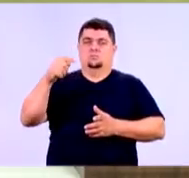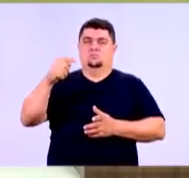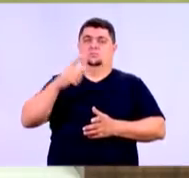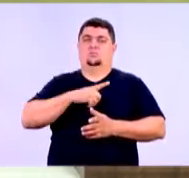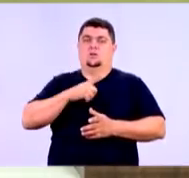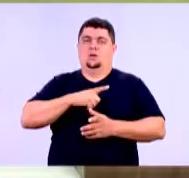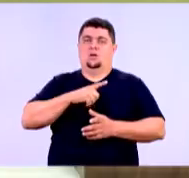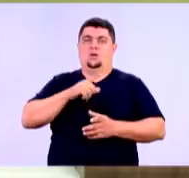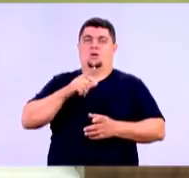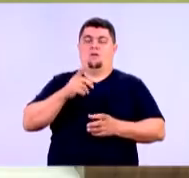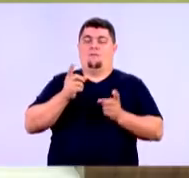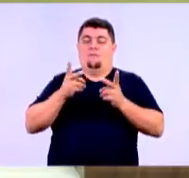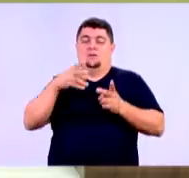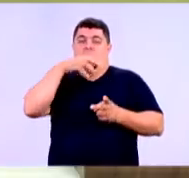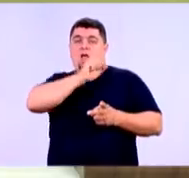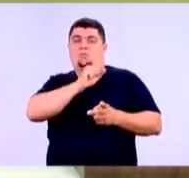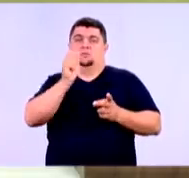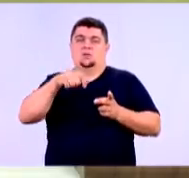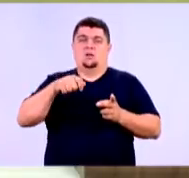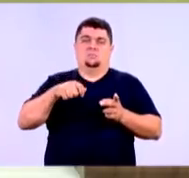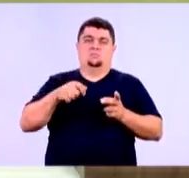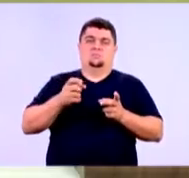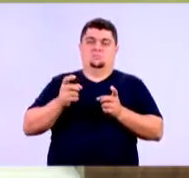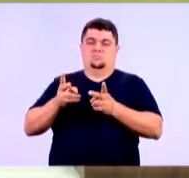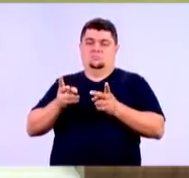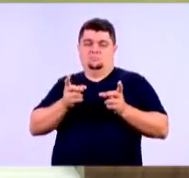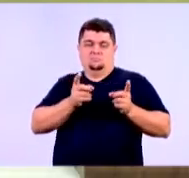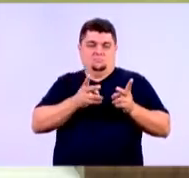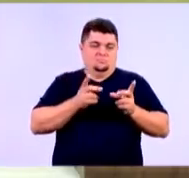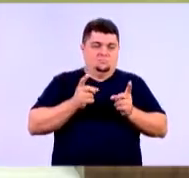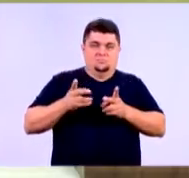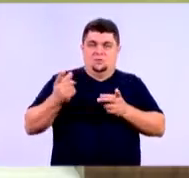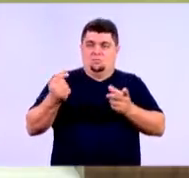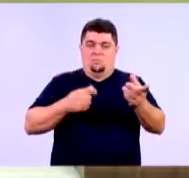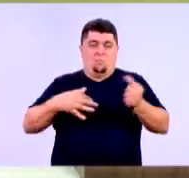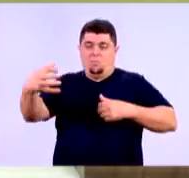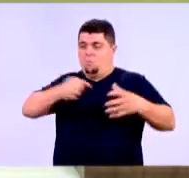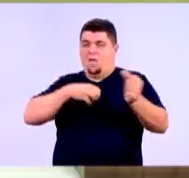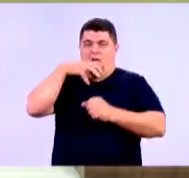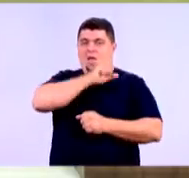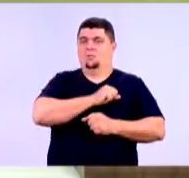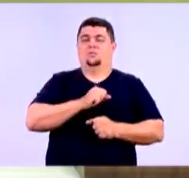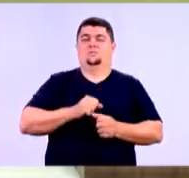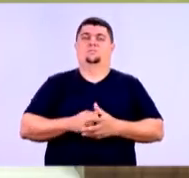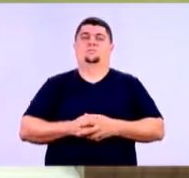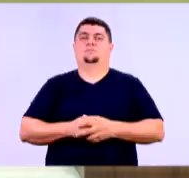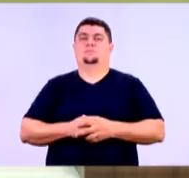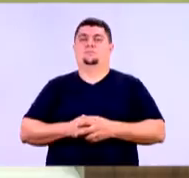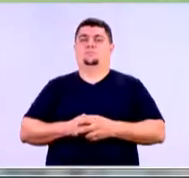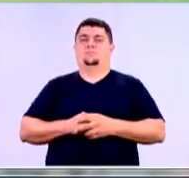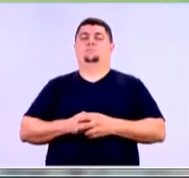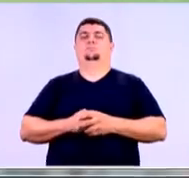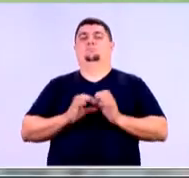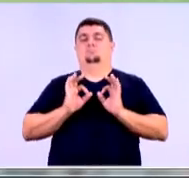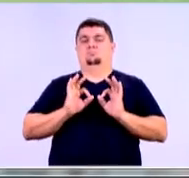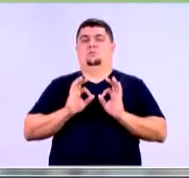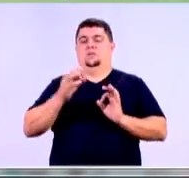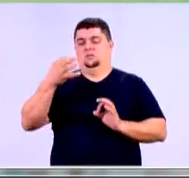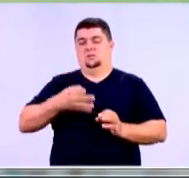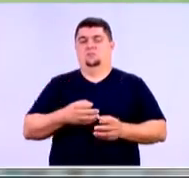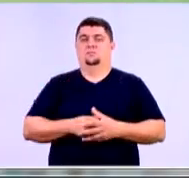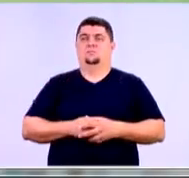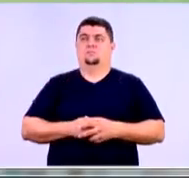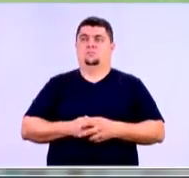vão sendo colocados no balanço os ativos que você consegue transformar com maior velocidade em dinheiro. Ótimo, professor, isso mesmo.